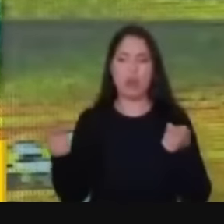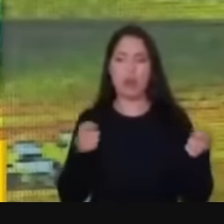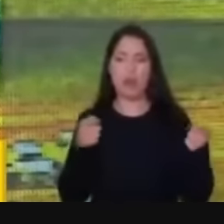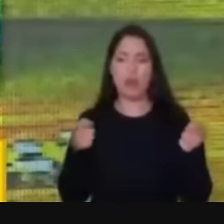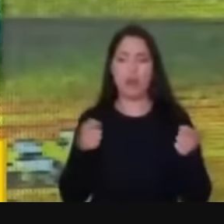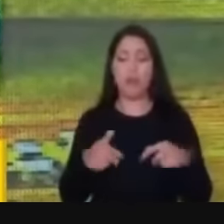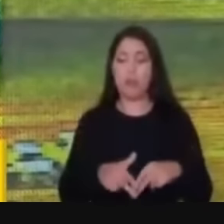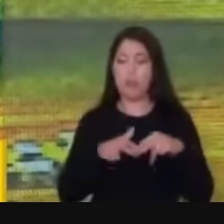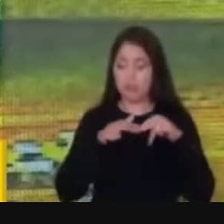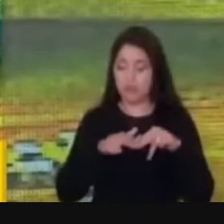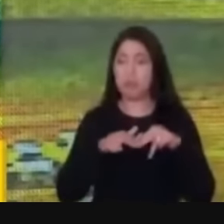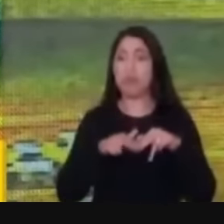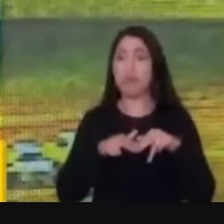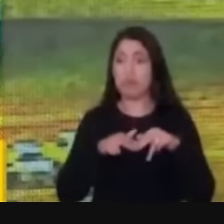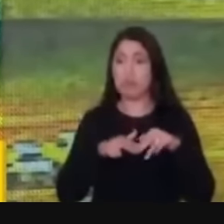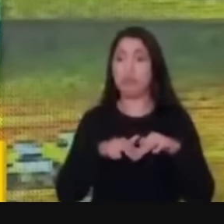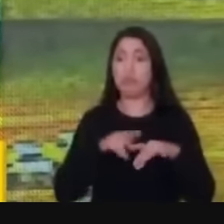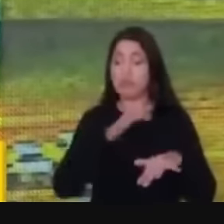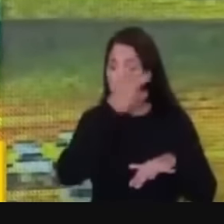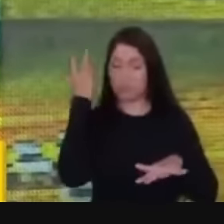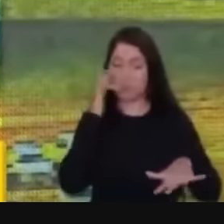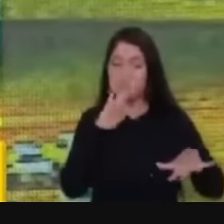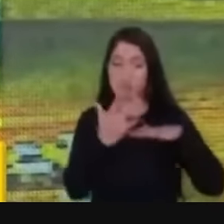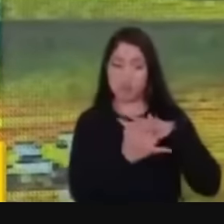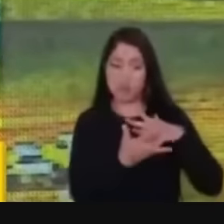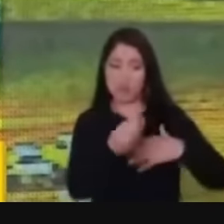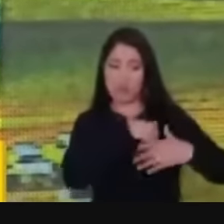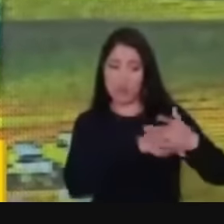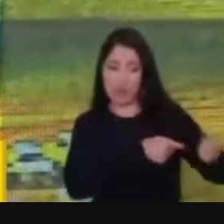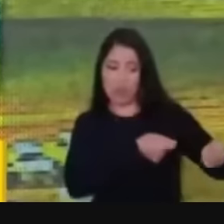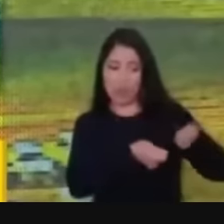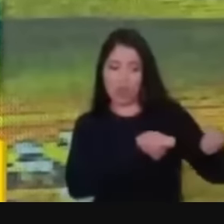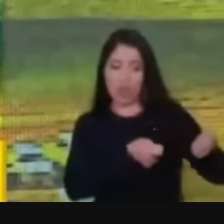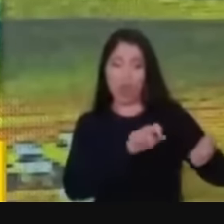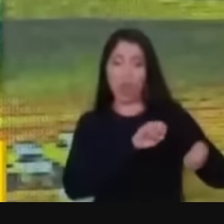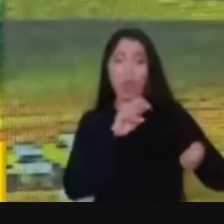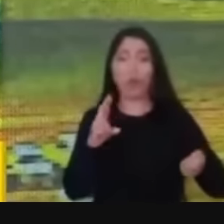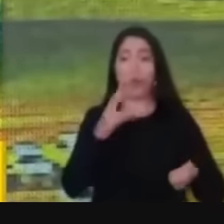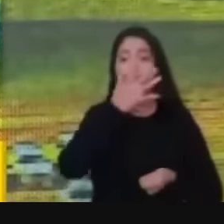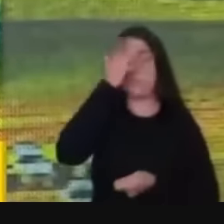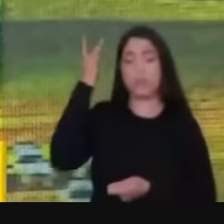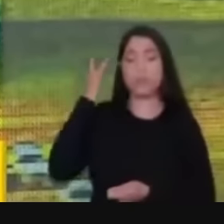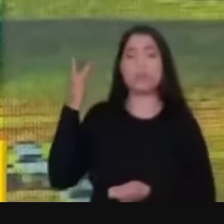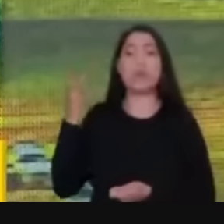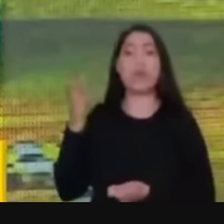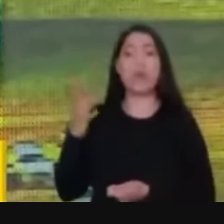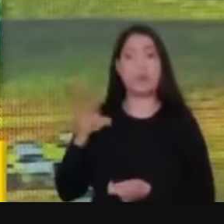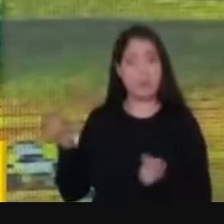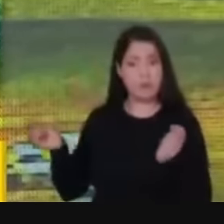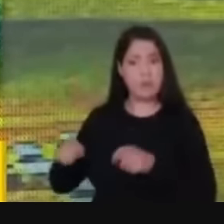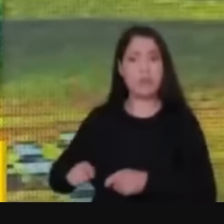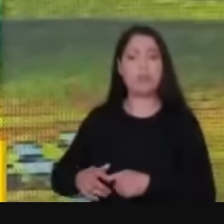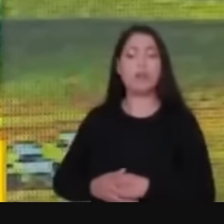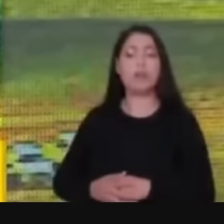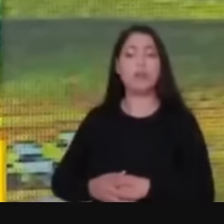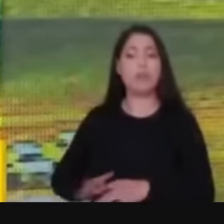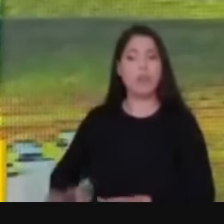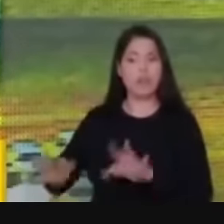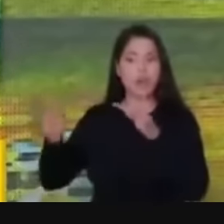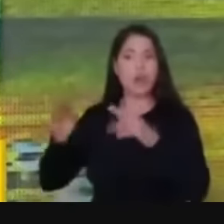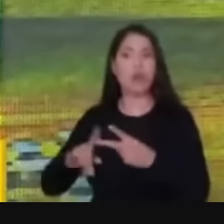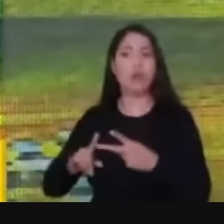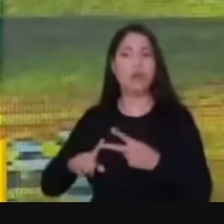as plataformas digitais ou por quem é capaz, tecnológica, política ou economicamente,